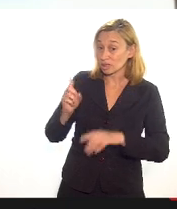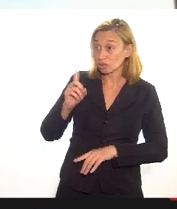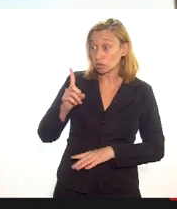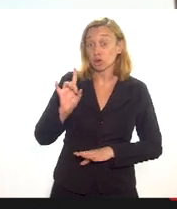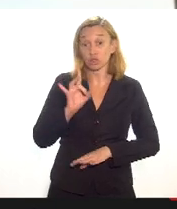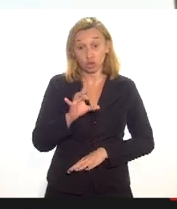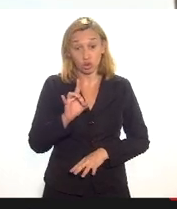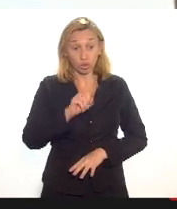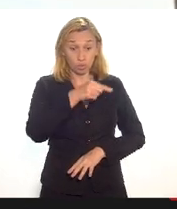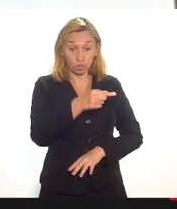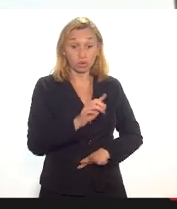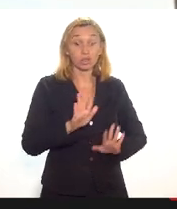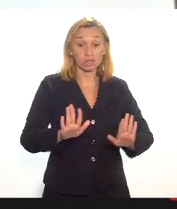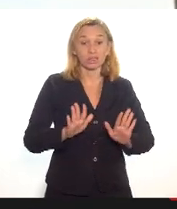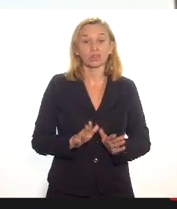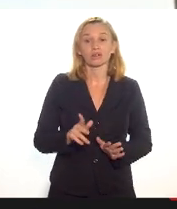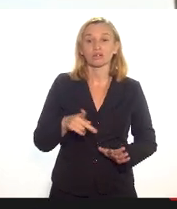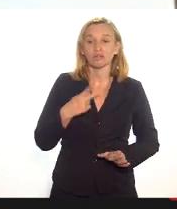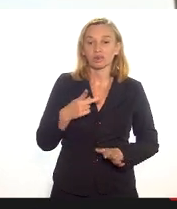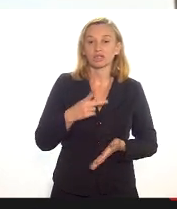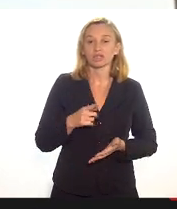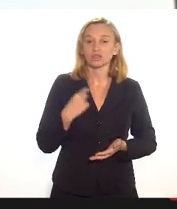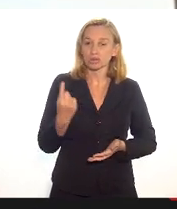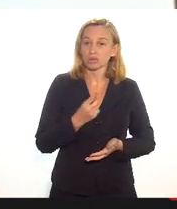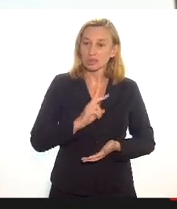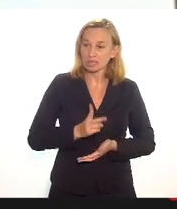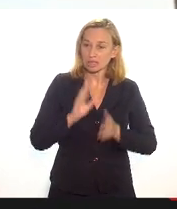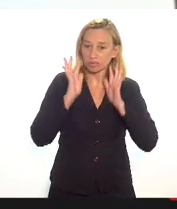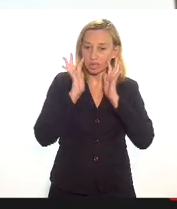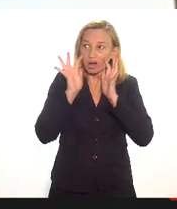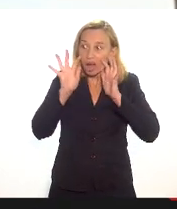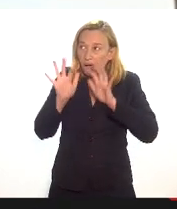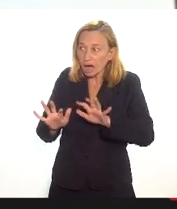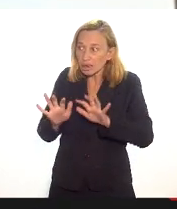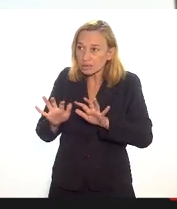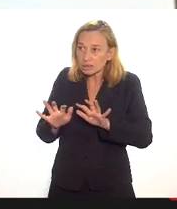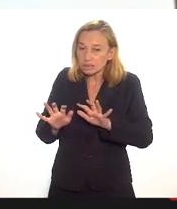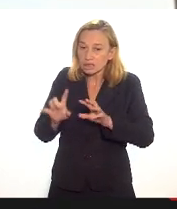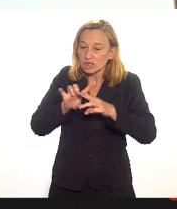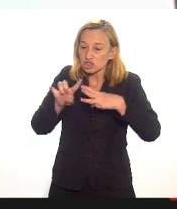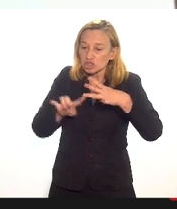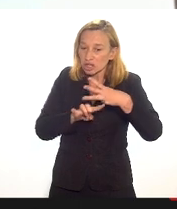só dizer que a gente sempre fica atento